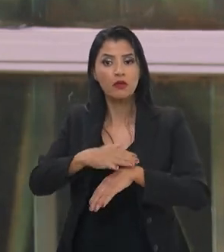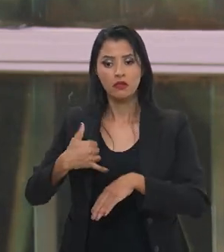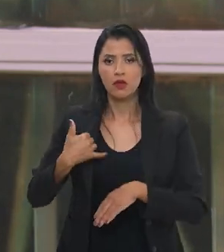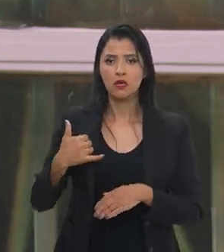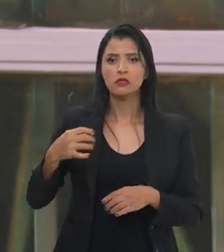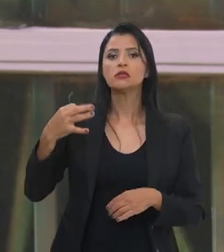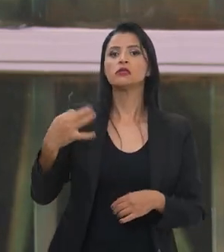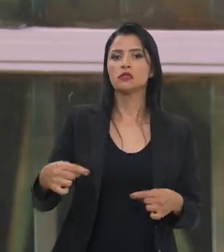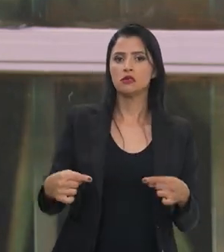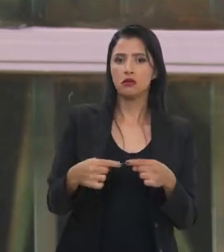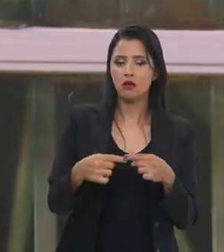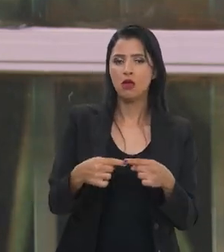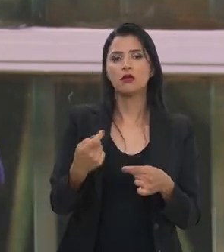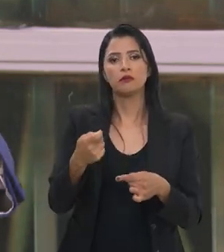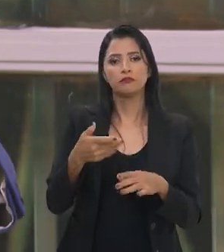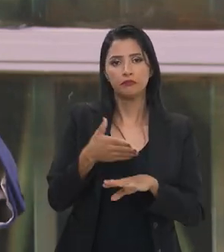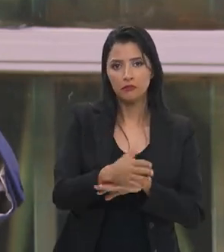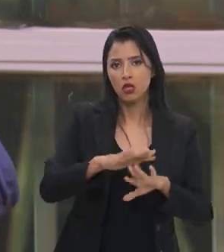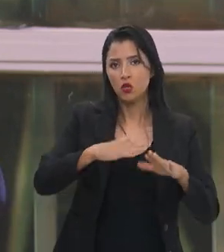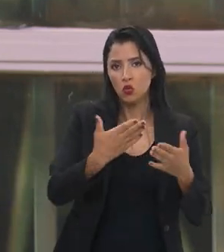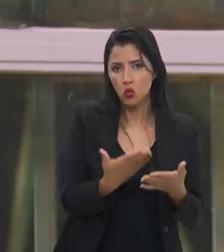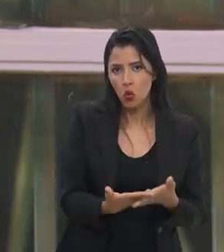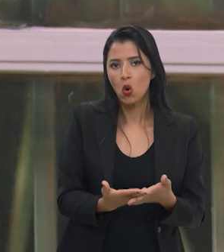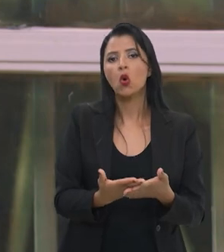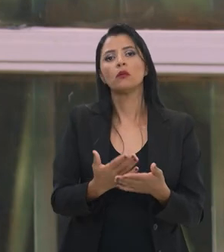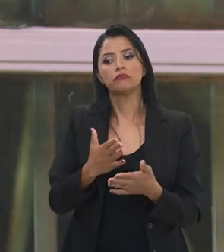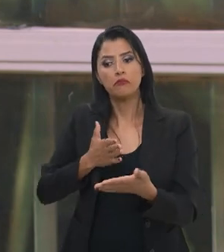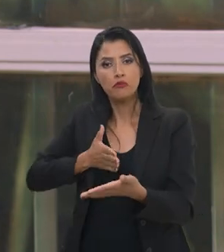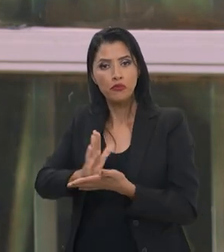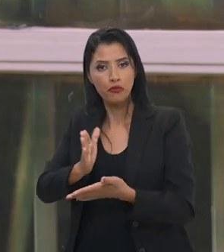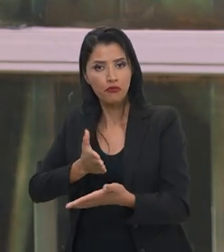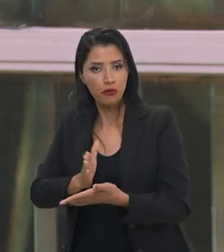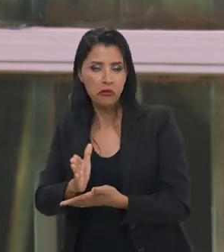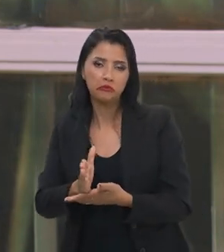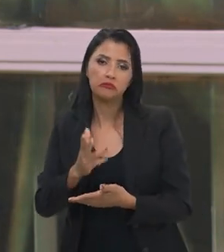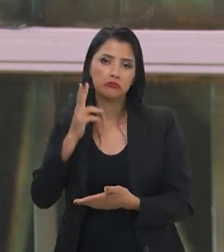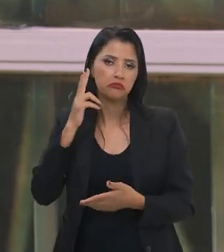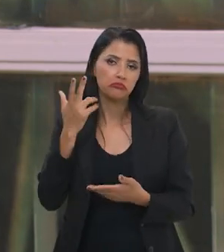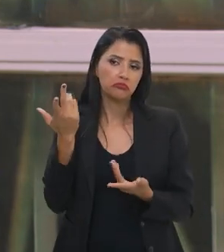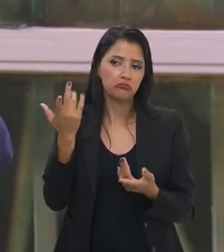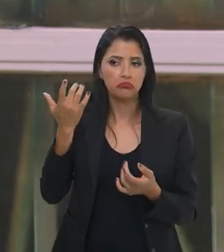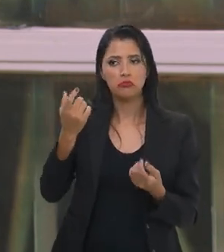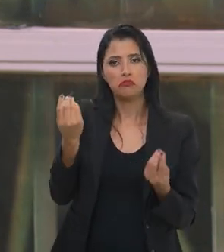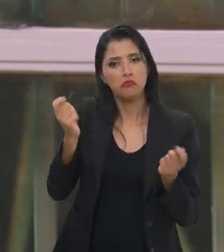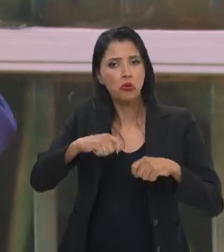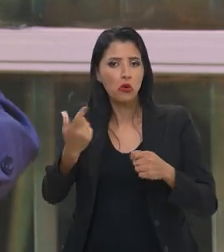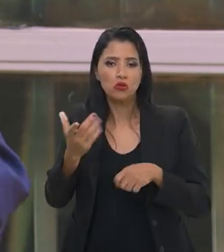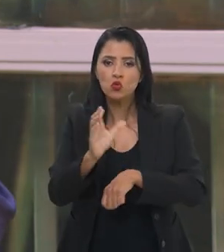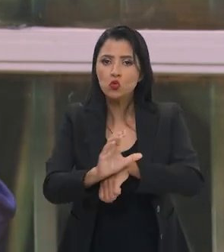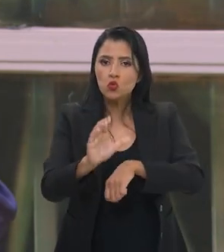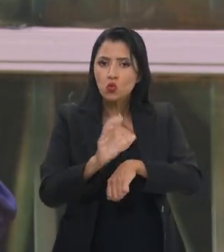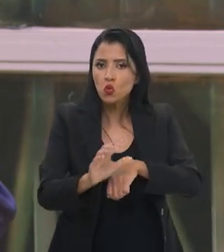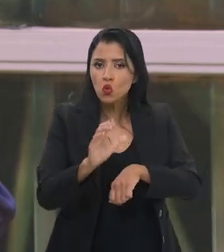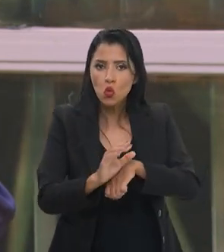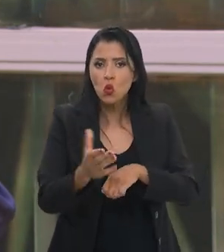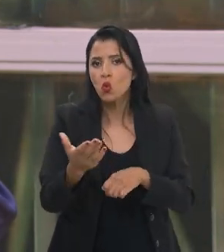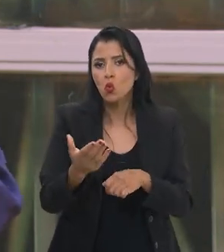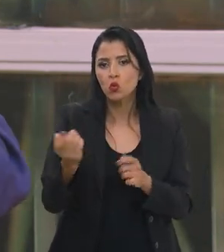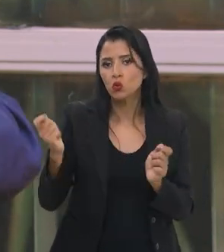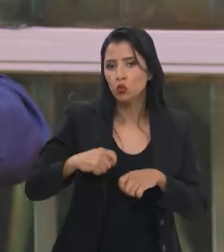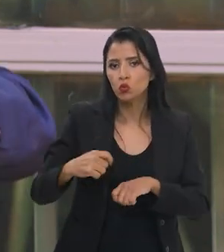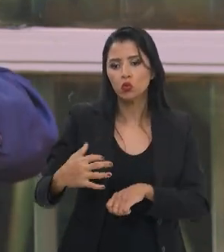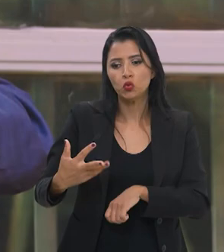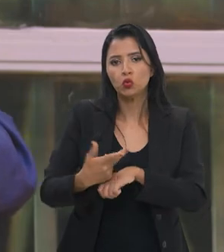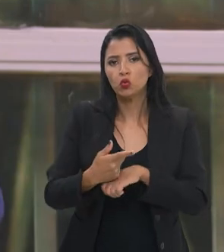certa matrícula frequentando a aula sendo aprovada quem sabe fazendo um curso de